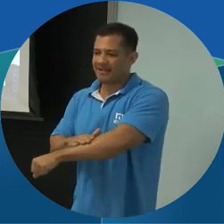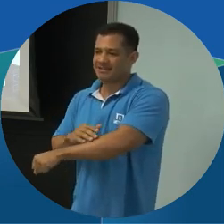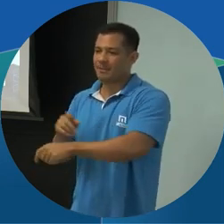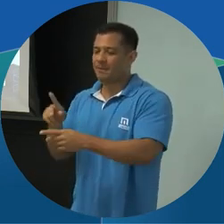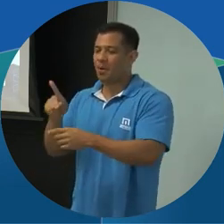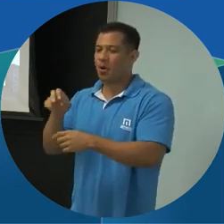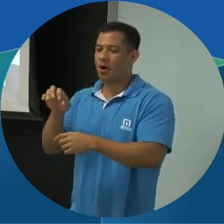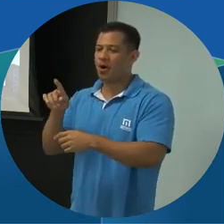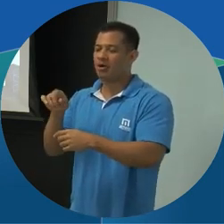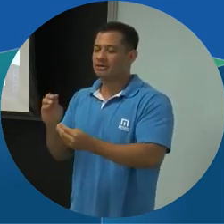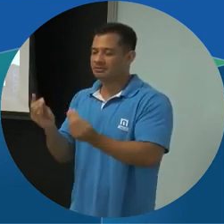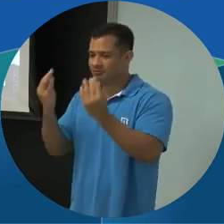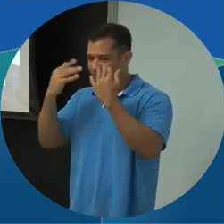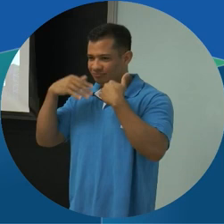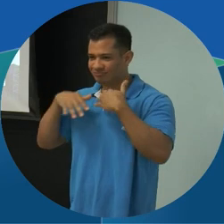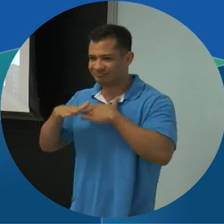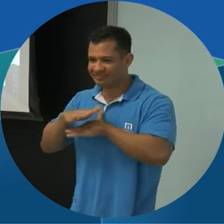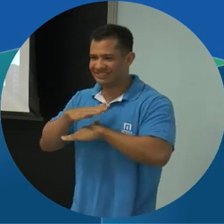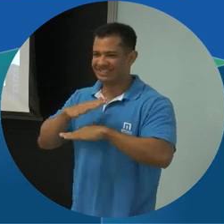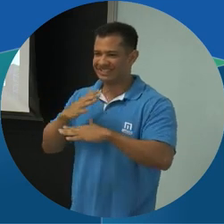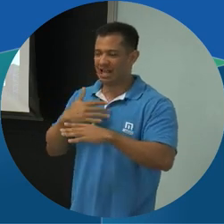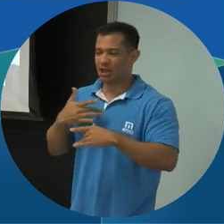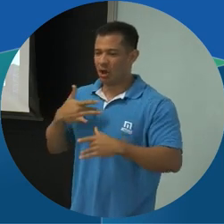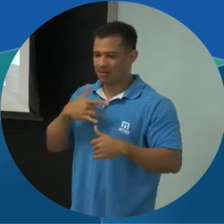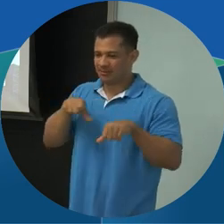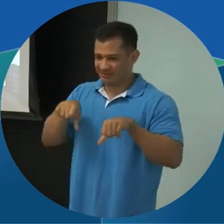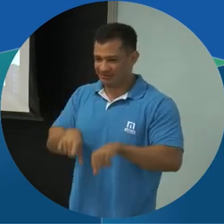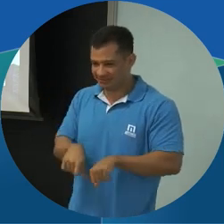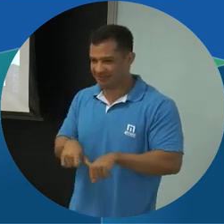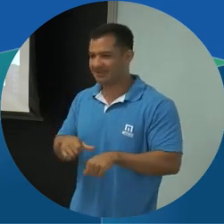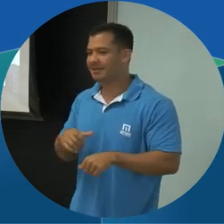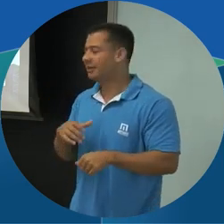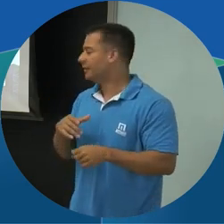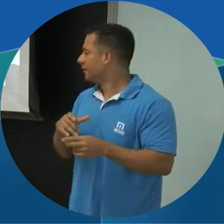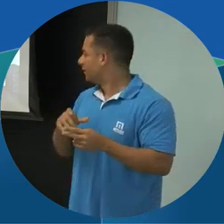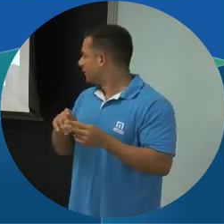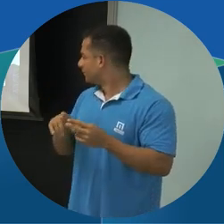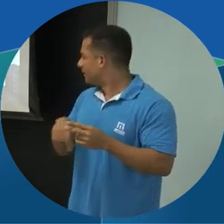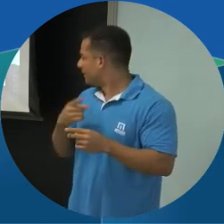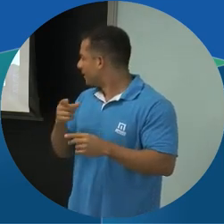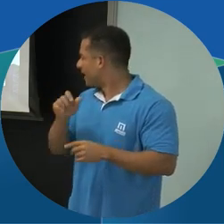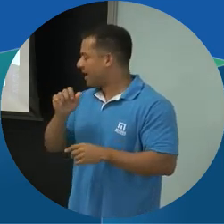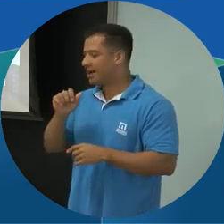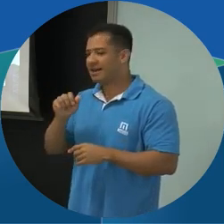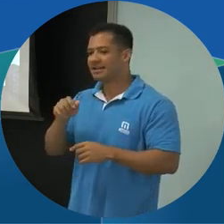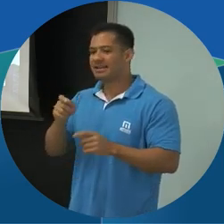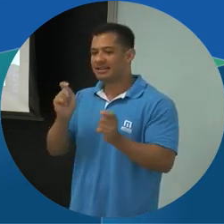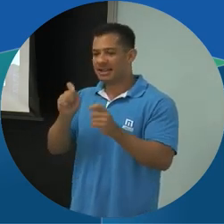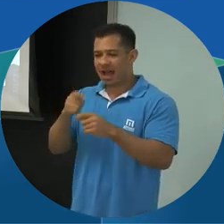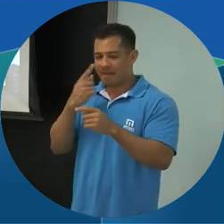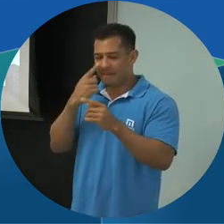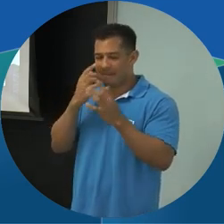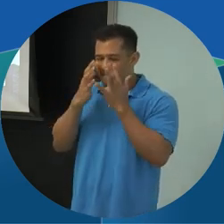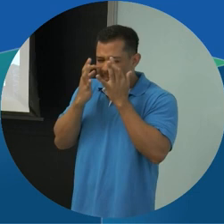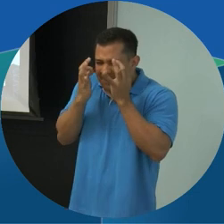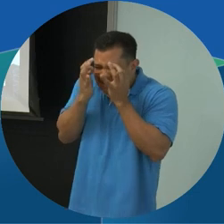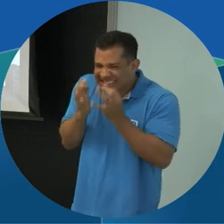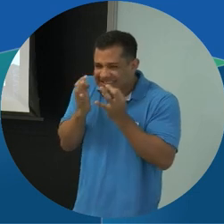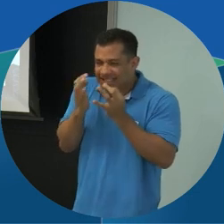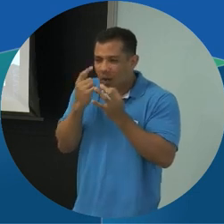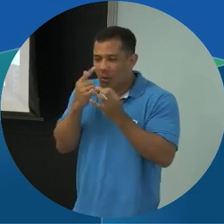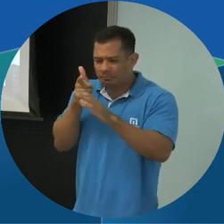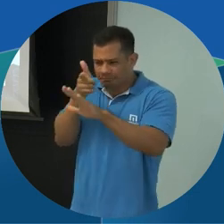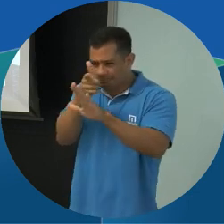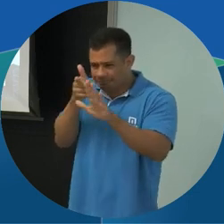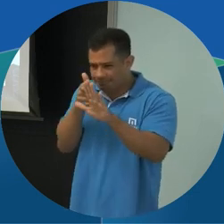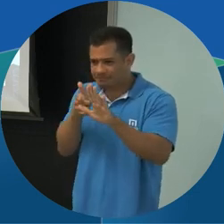alta produtividade e diminui prazos, tá? Alta precisão na remoção, diminui a